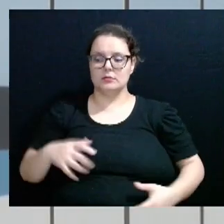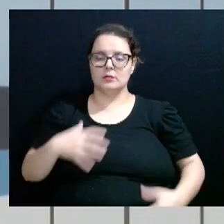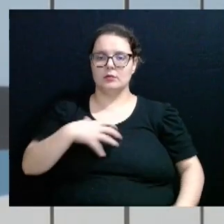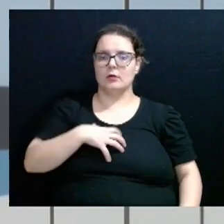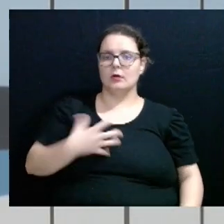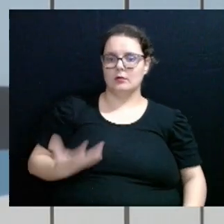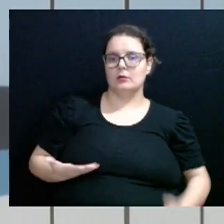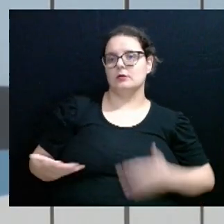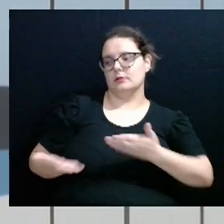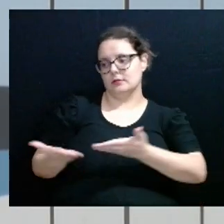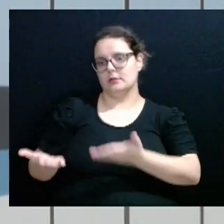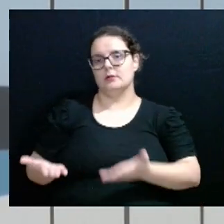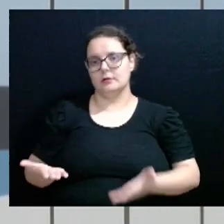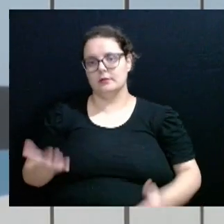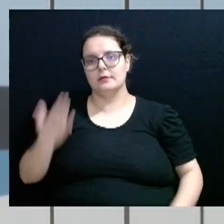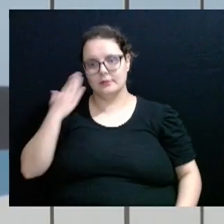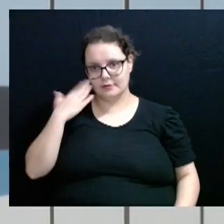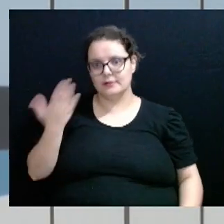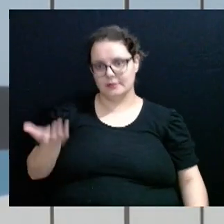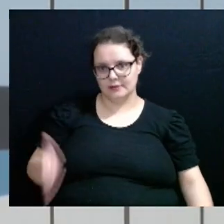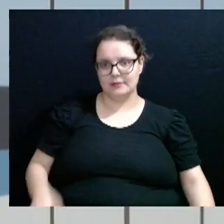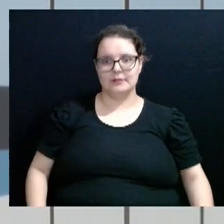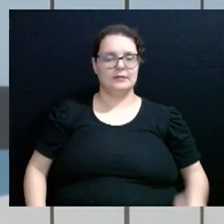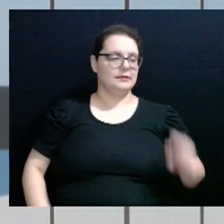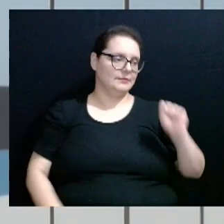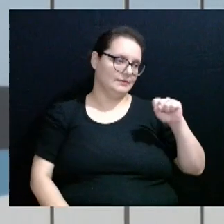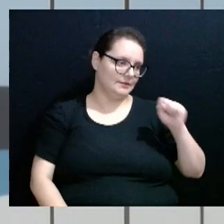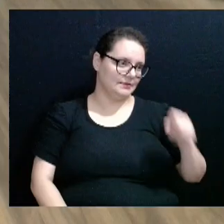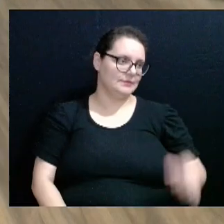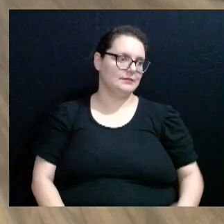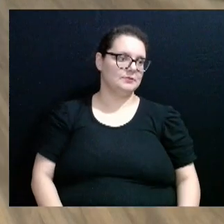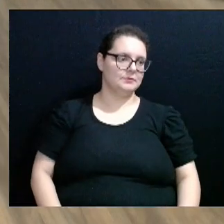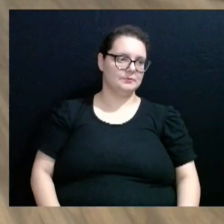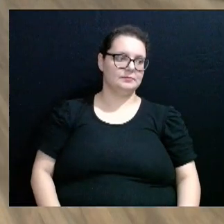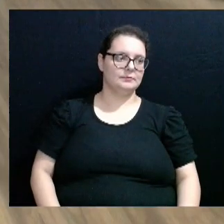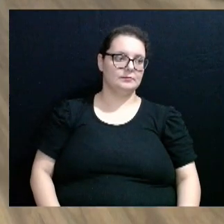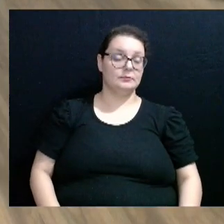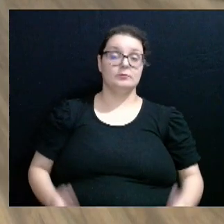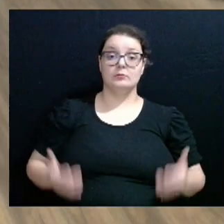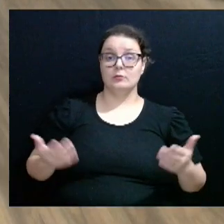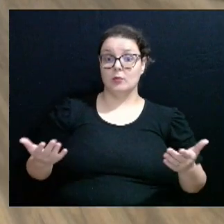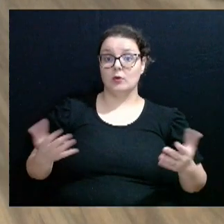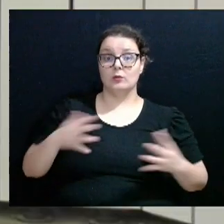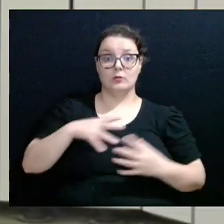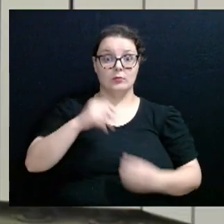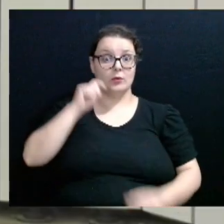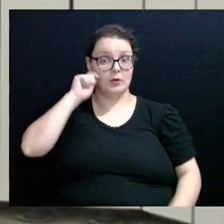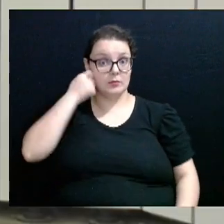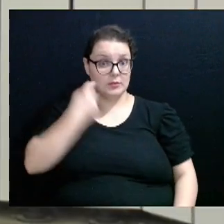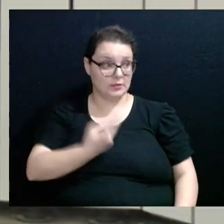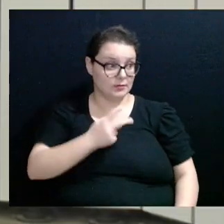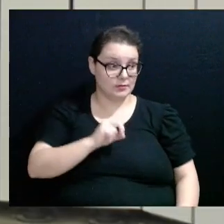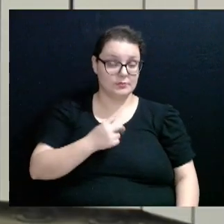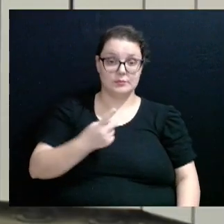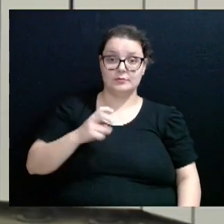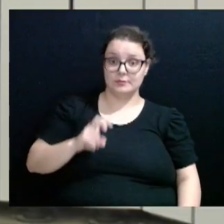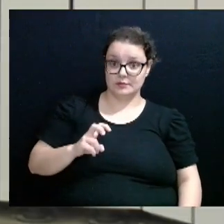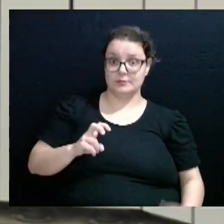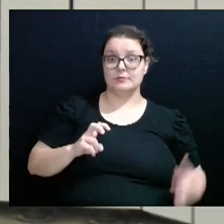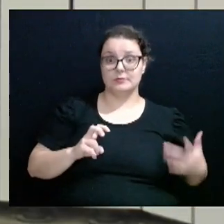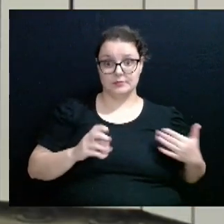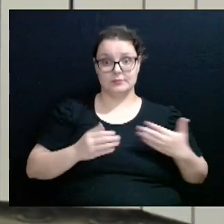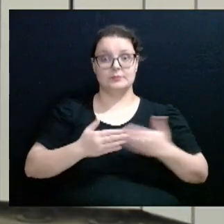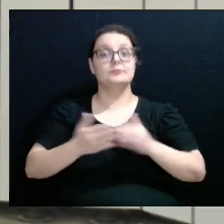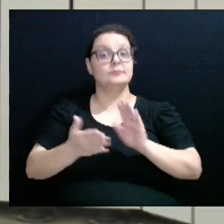Você sabe muito bem disso. Exatamente. O Alma Preta surge em 2015 com uma proposta muito